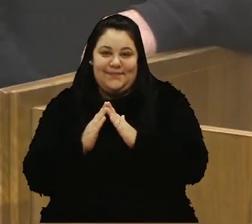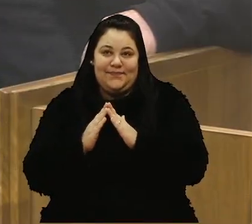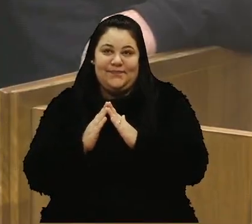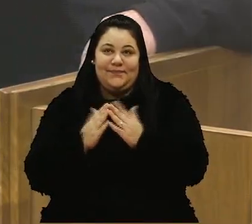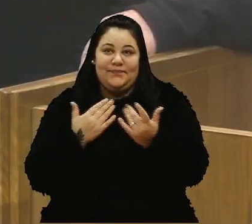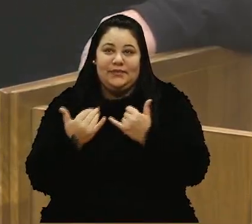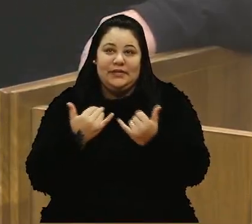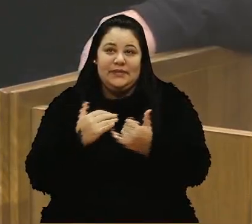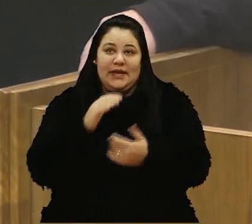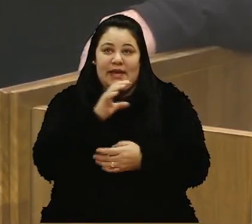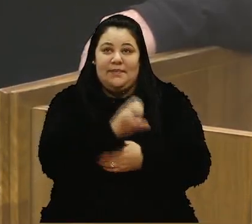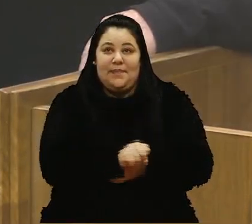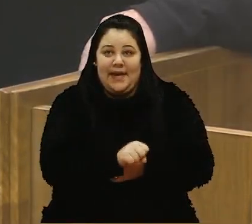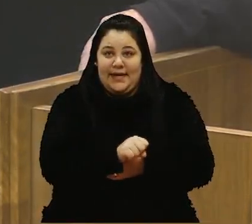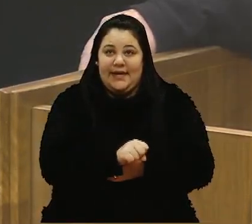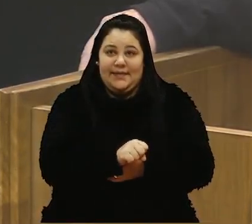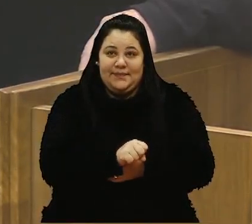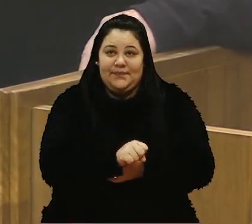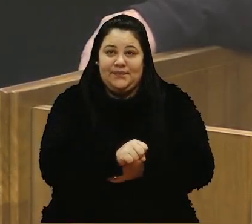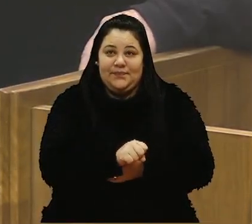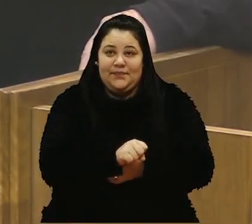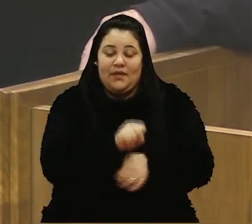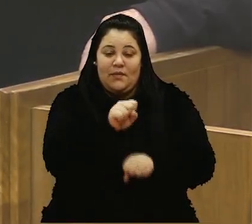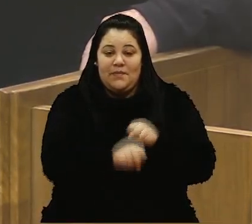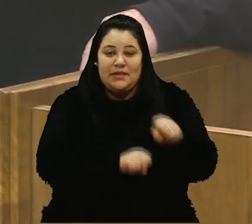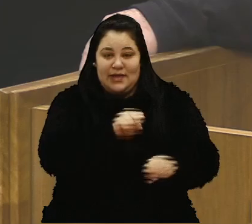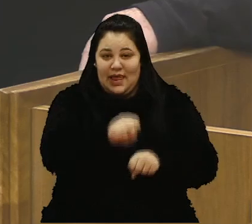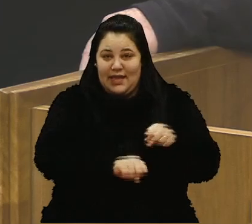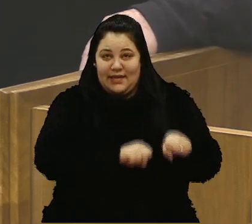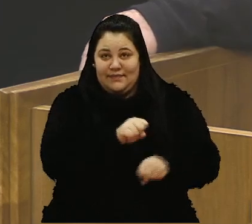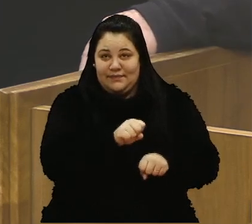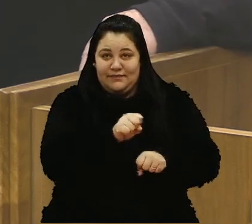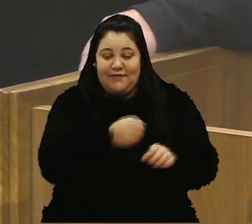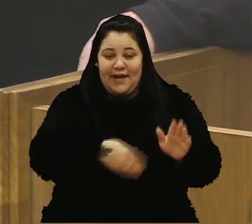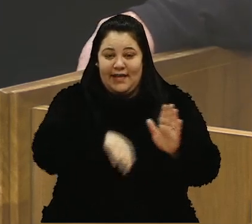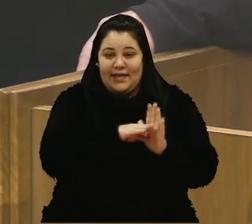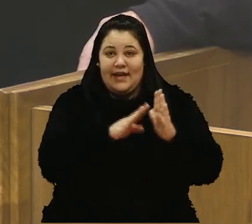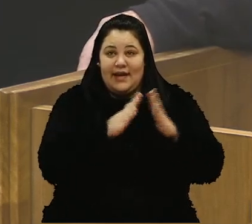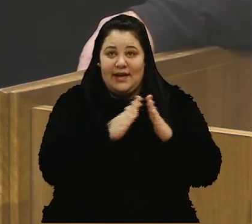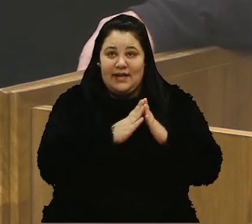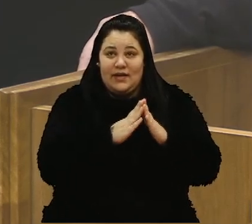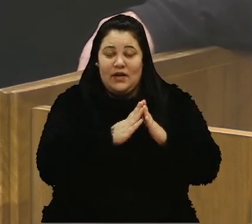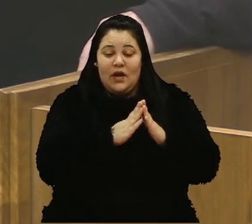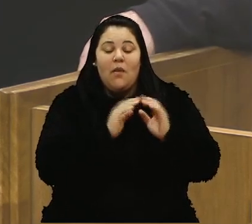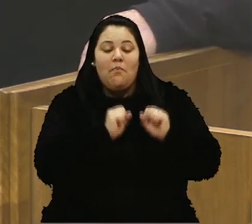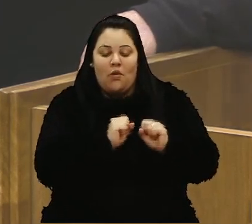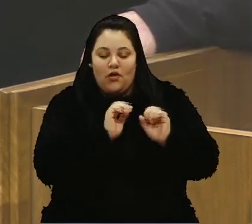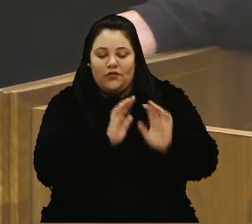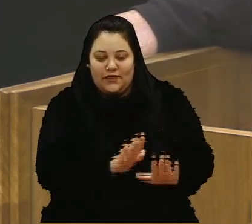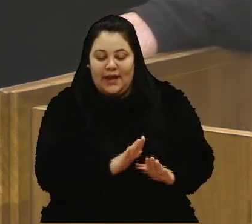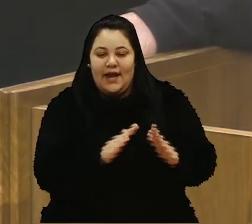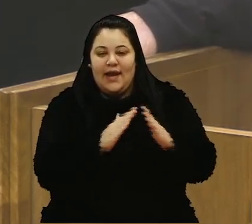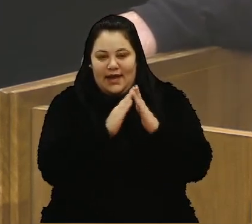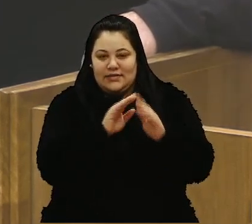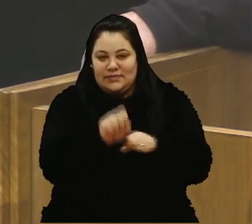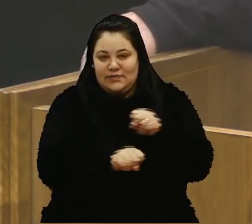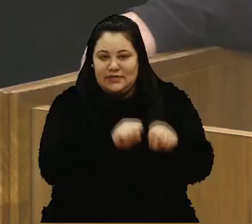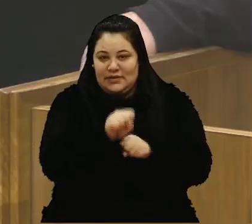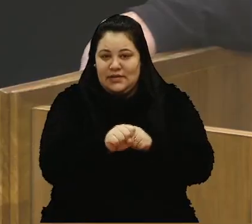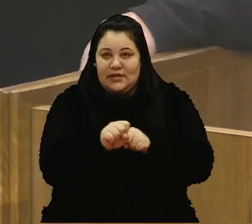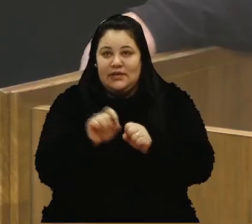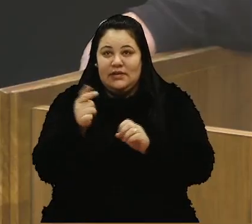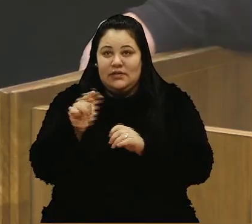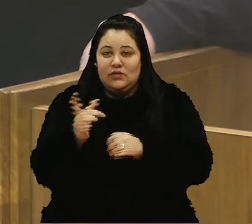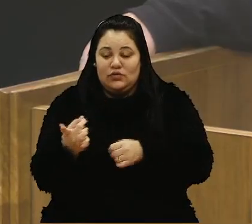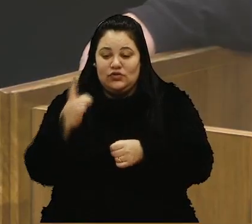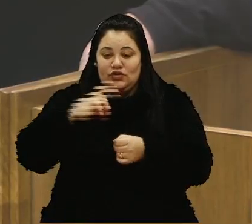Ele pega uma bicicleta dessas, vai até a sua casa, fica com ela em casa e retorna